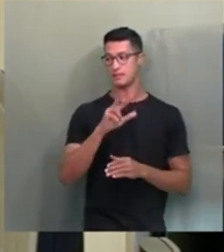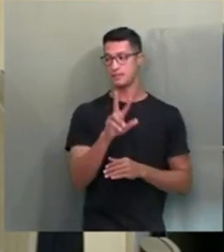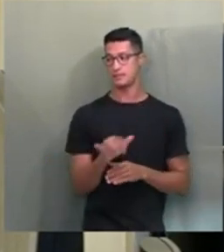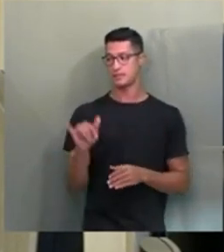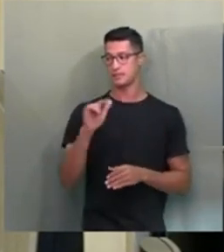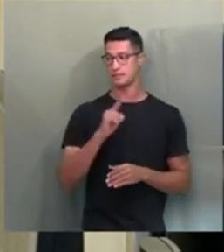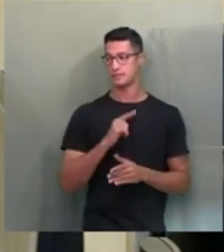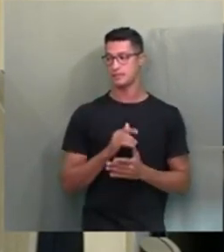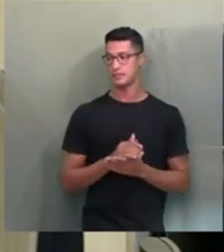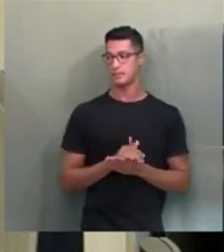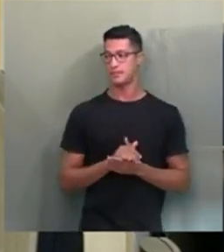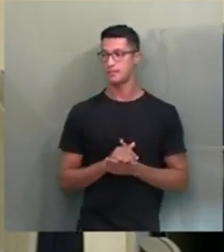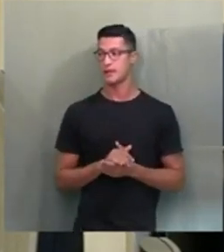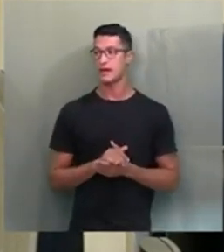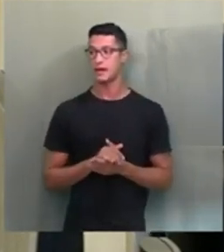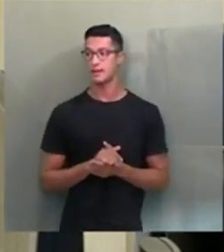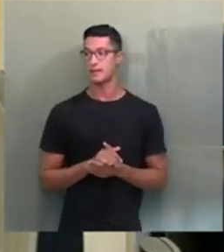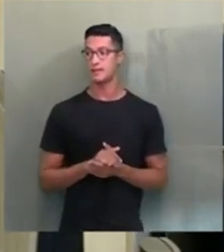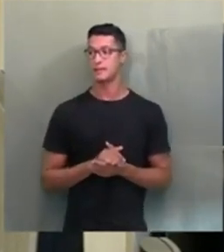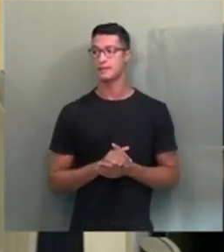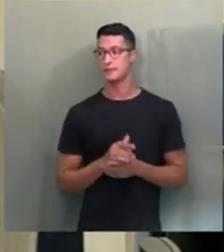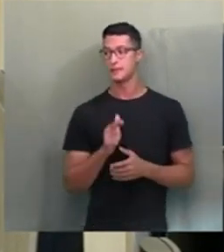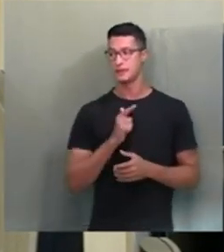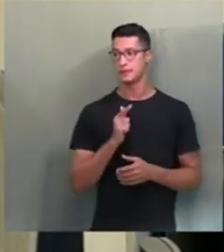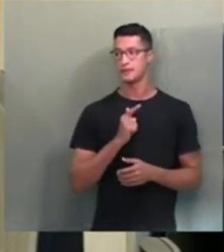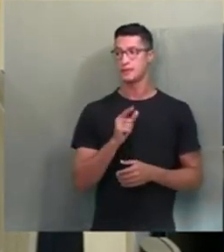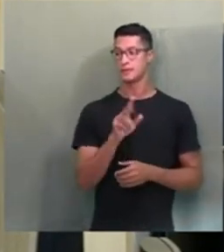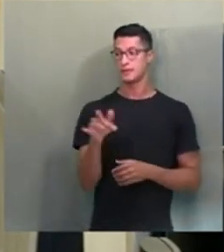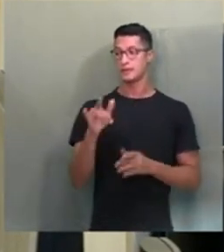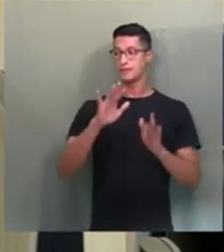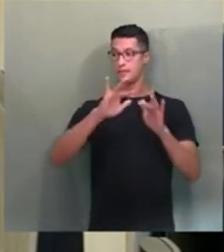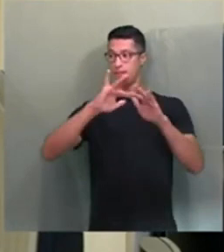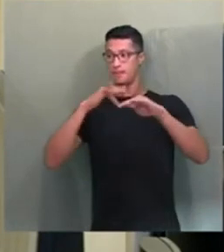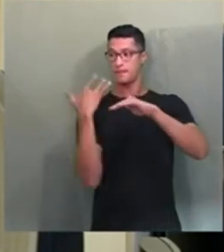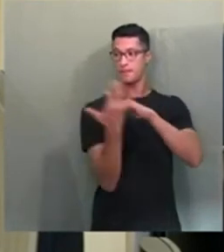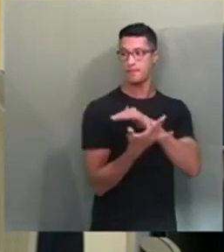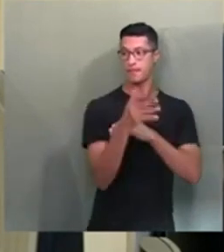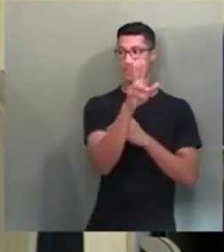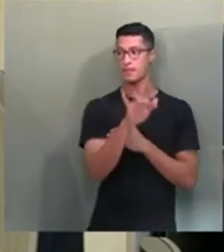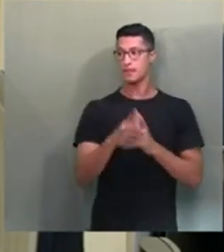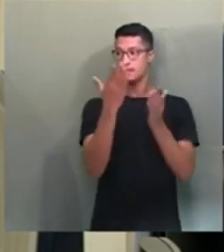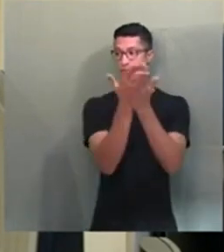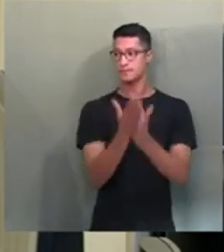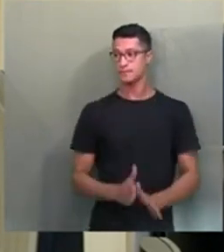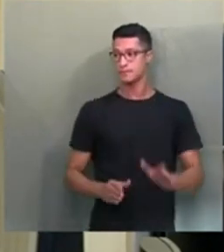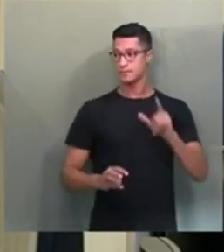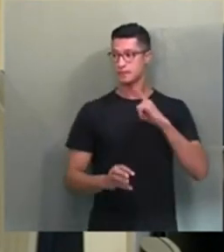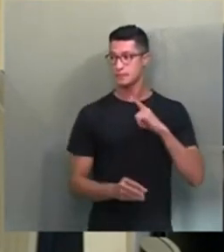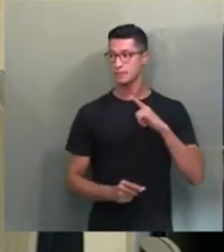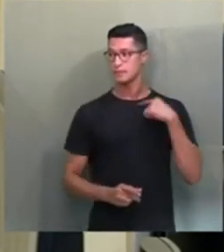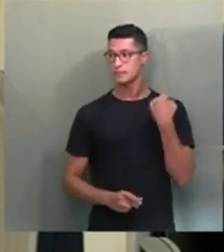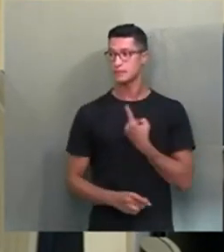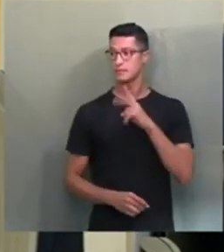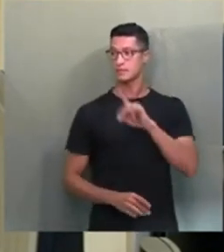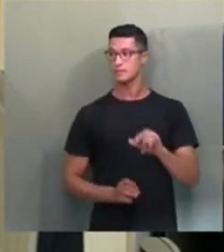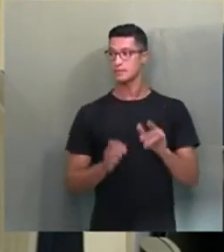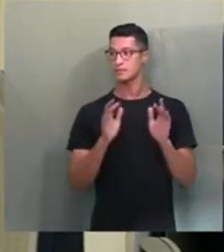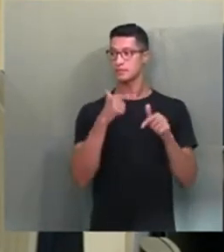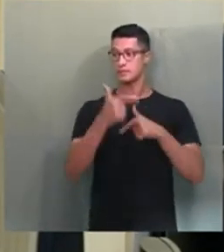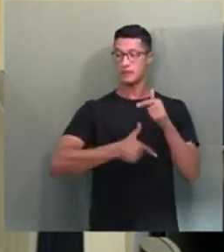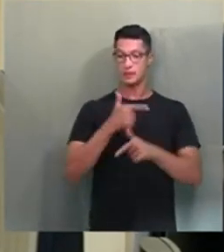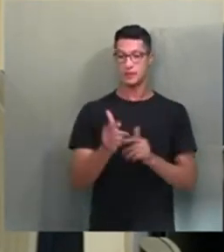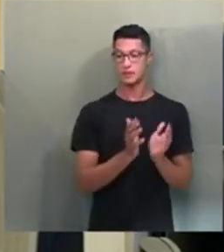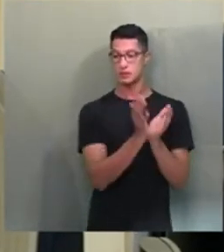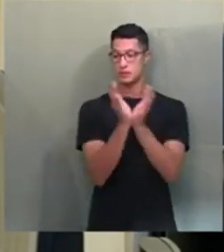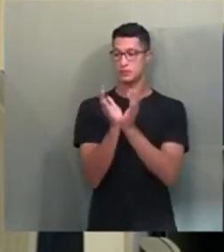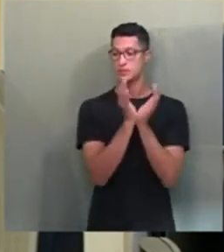veio a televisão. Estão os dois firmes. Vieram as redes sociais. Vai acabar a rádio. Estão os três trabalhando em conjunto. Isso